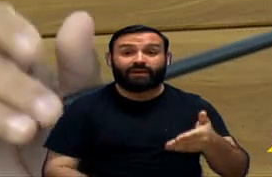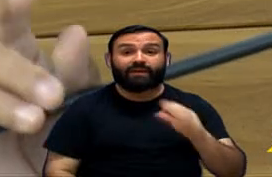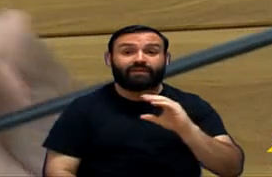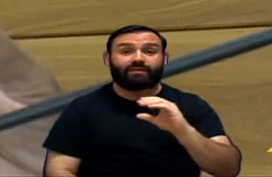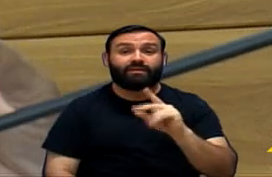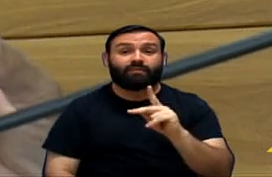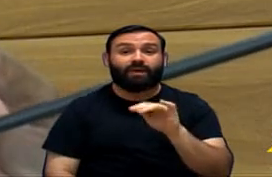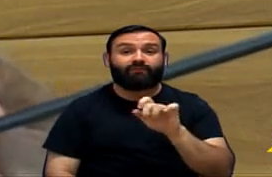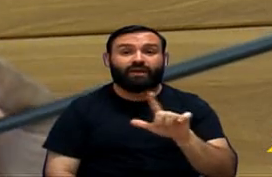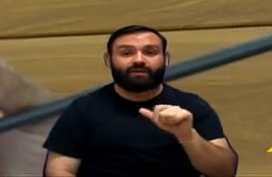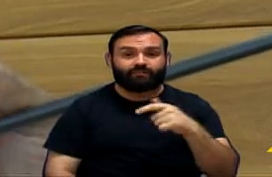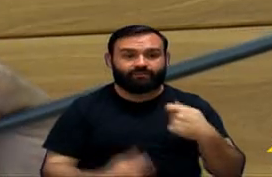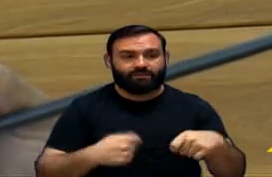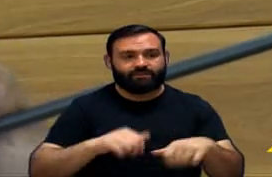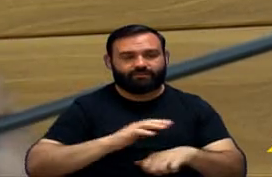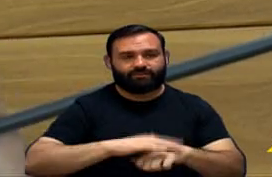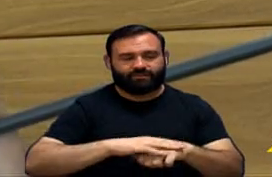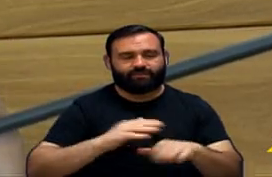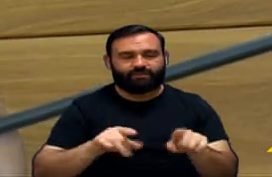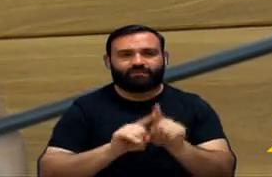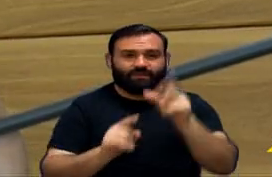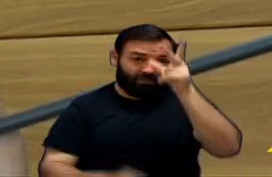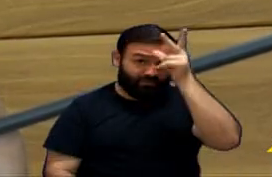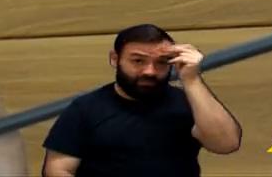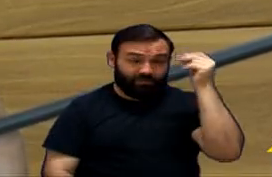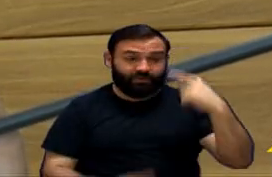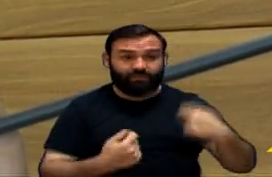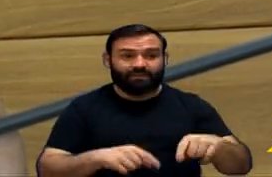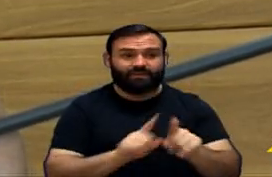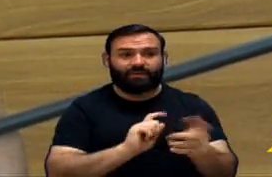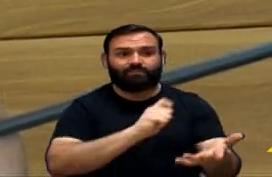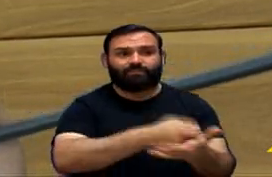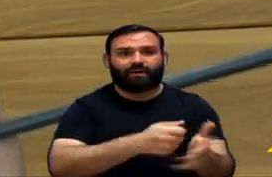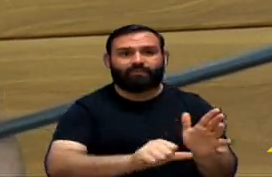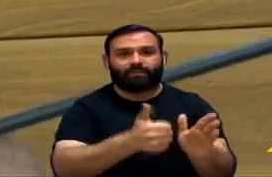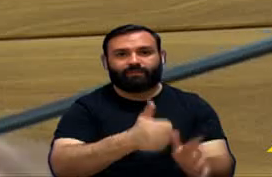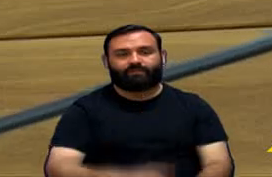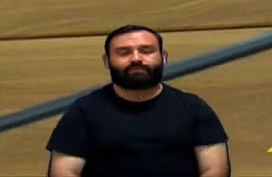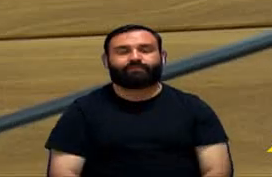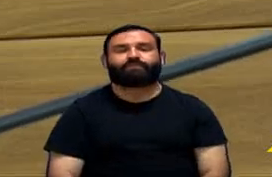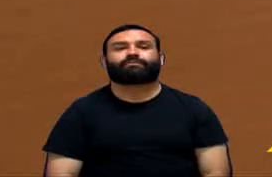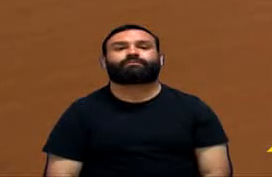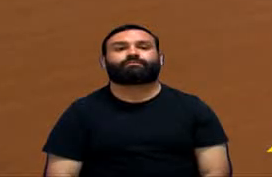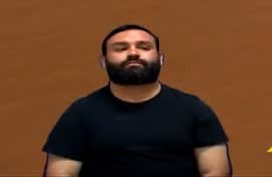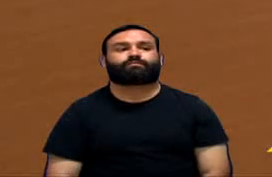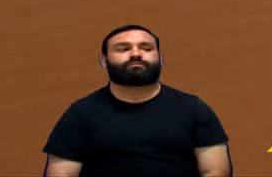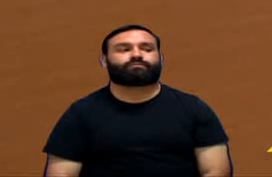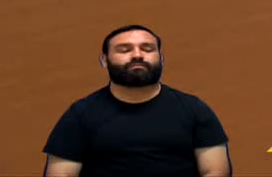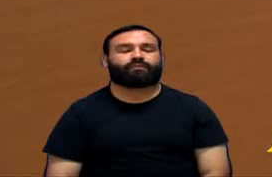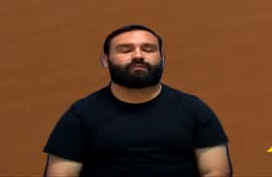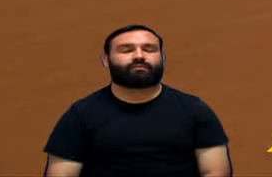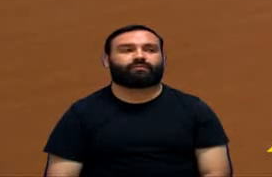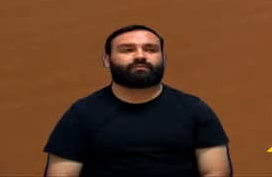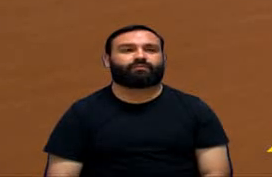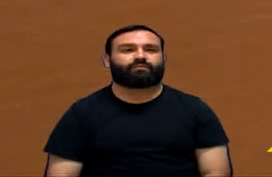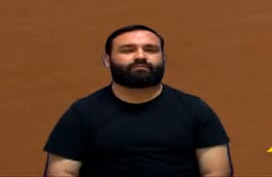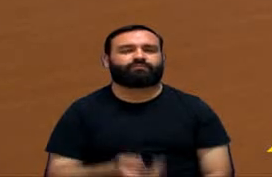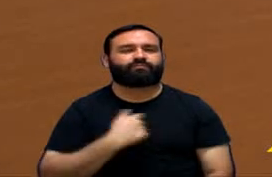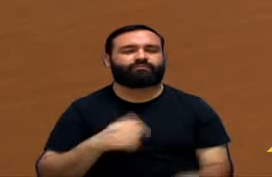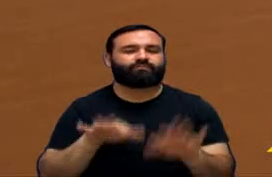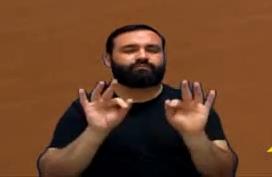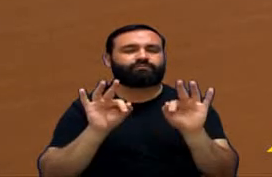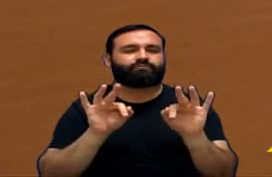CPFL só que tem que fazer mas a prefeitura tem que fazer a ordem de pagamento Primeiro João só para poder